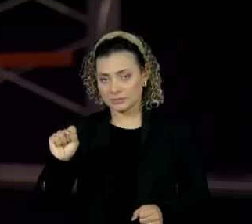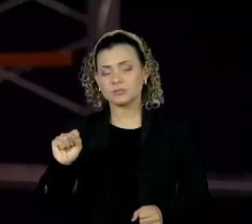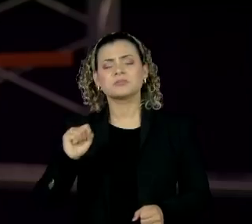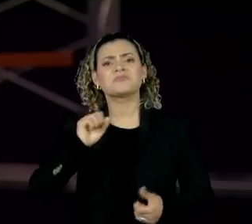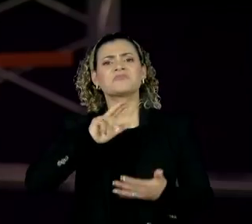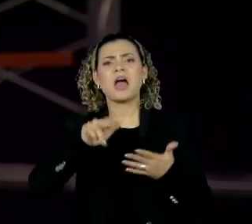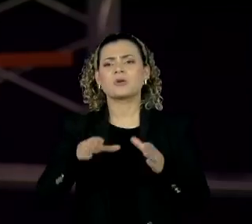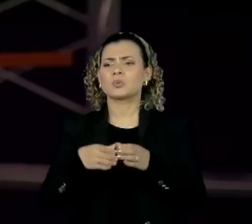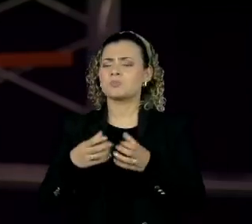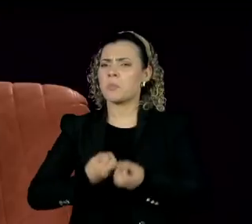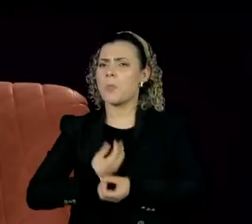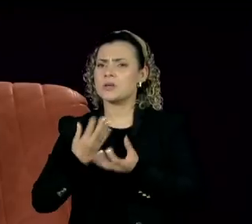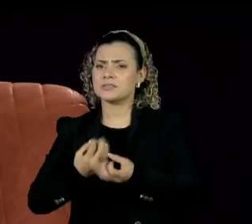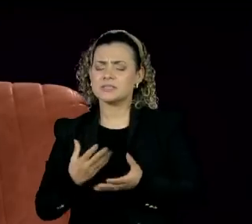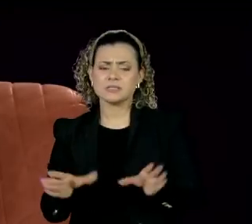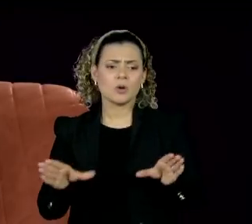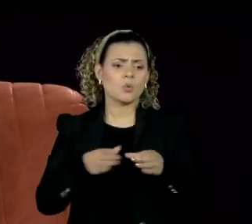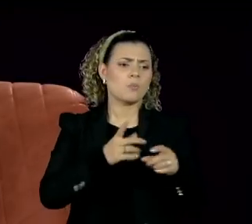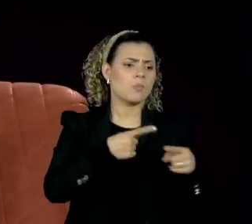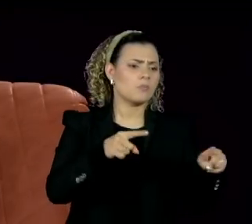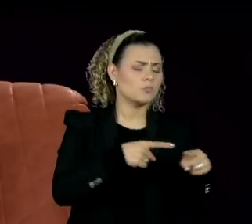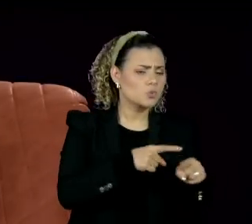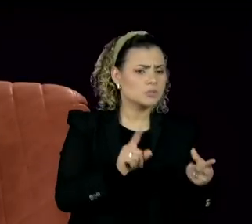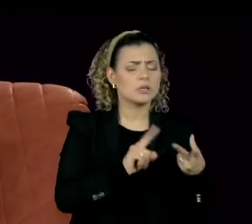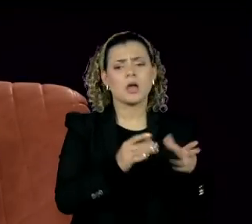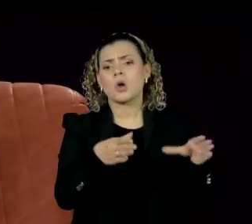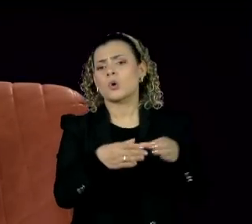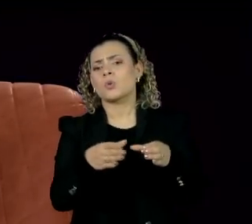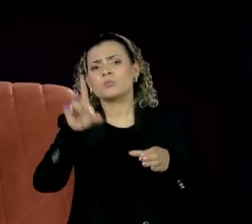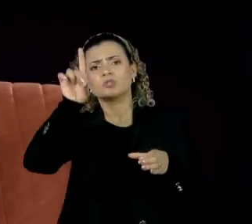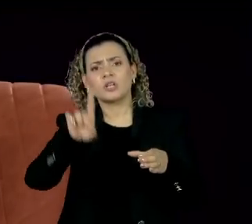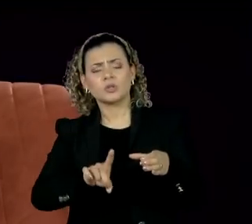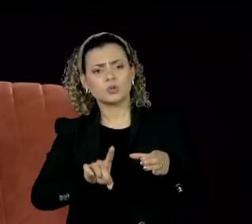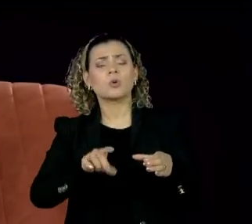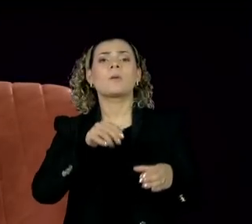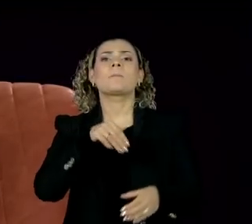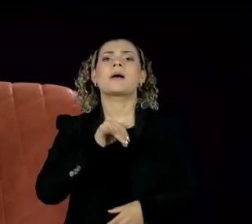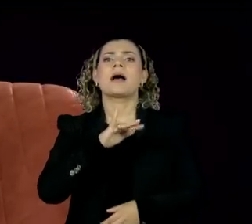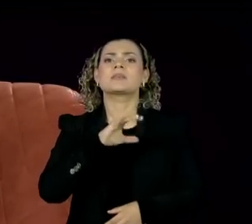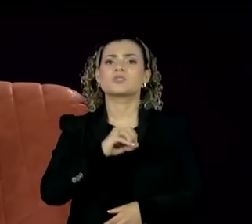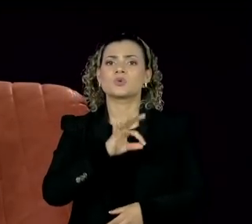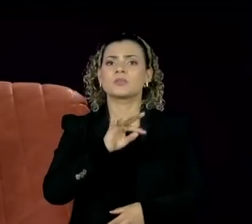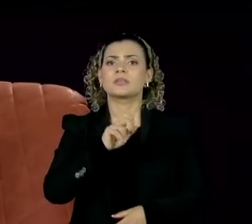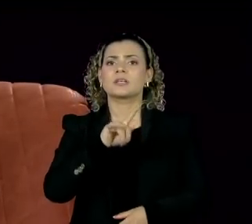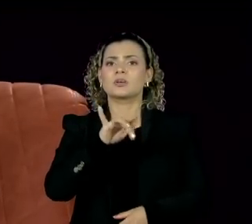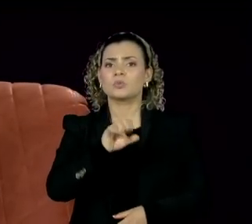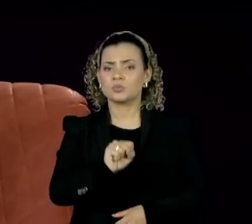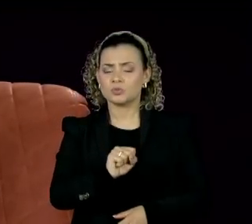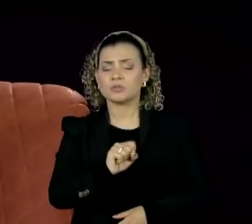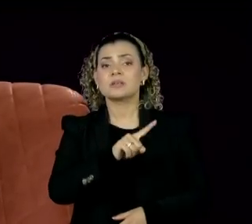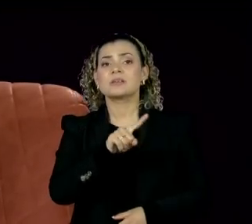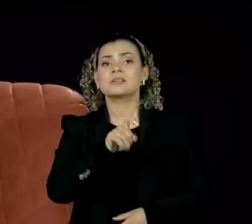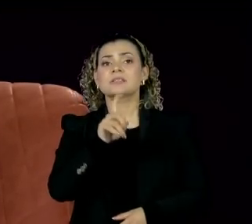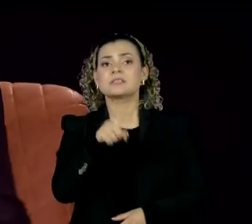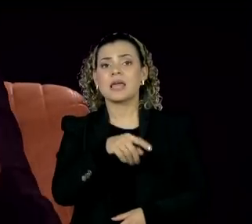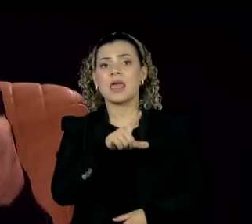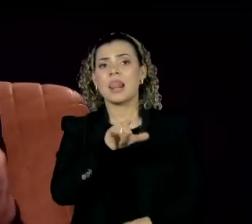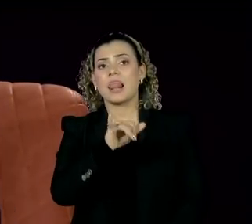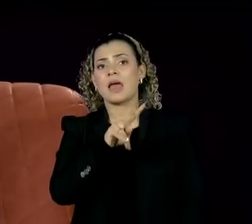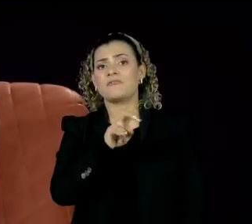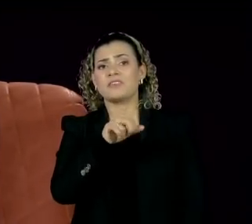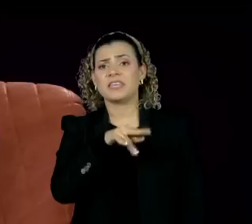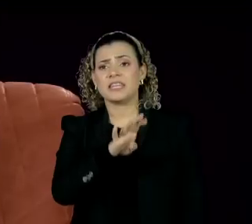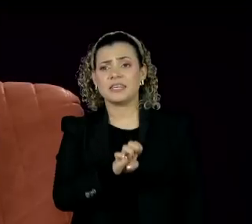de poesia. Tinha também galera que saiu depois para fazer direção, como Márcio Trigo, Zé Lavigne. Era